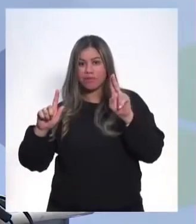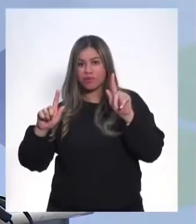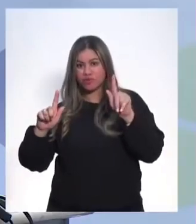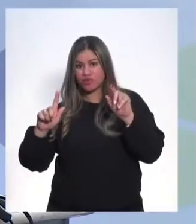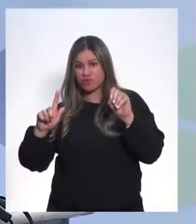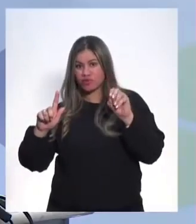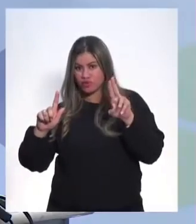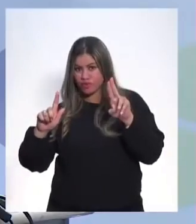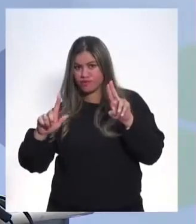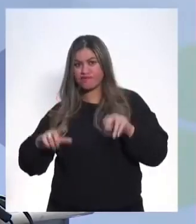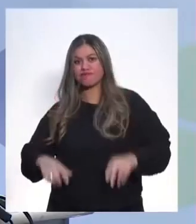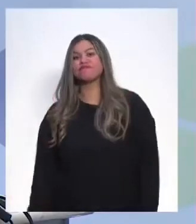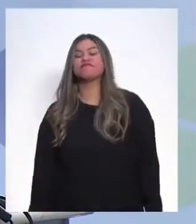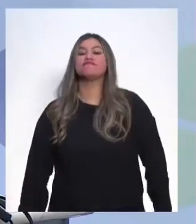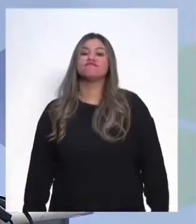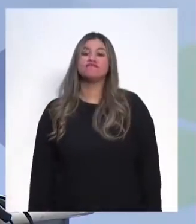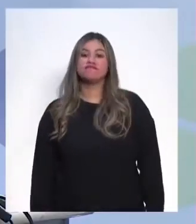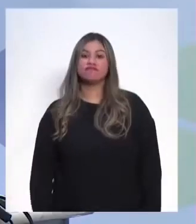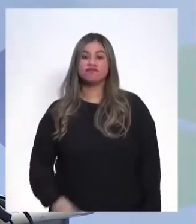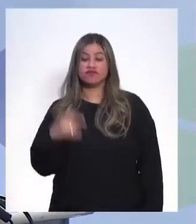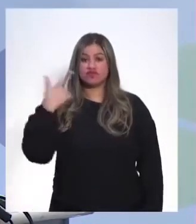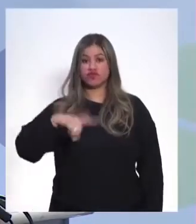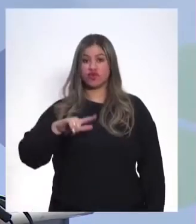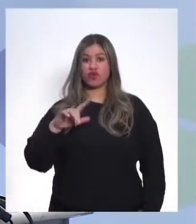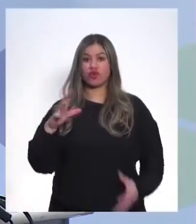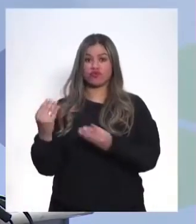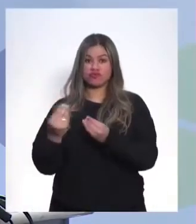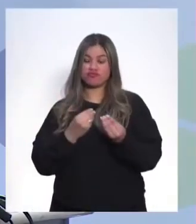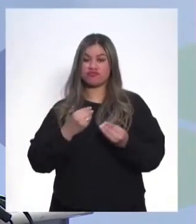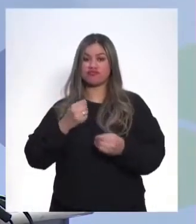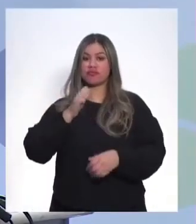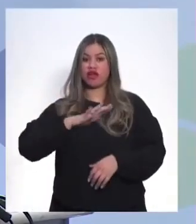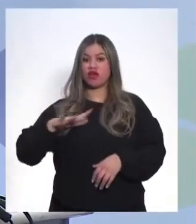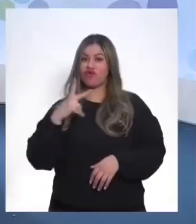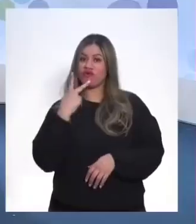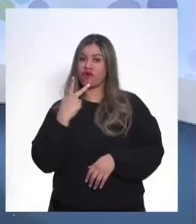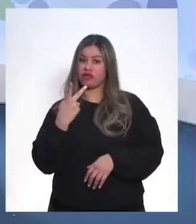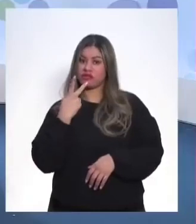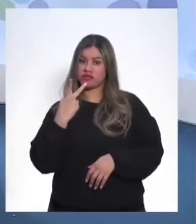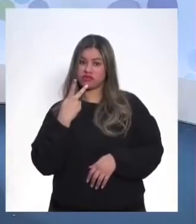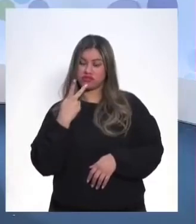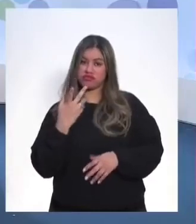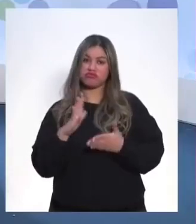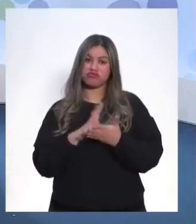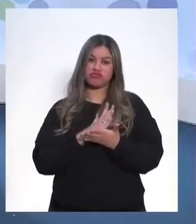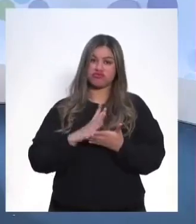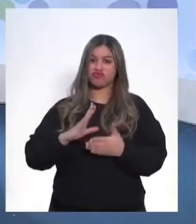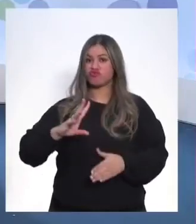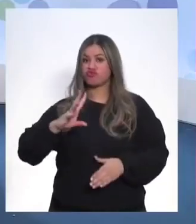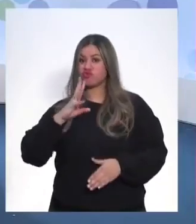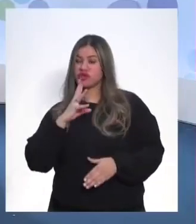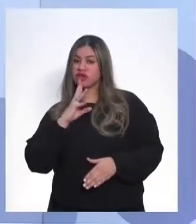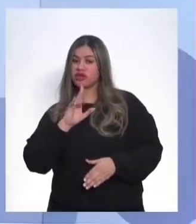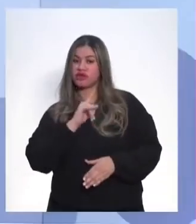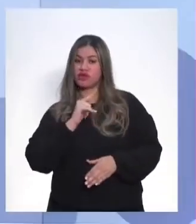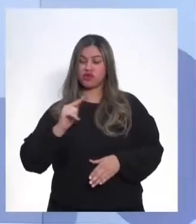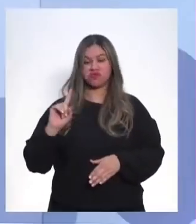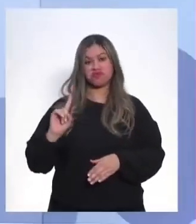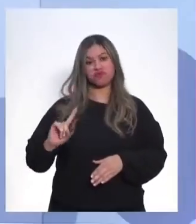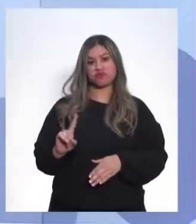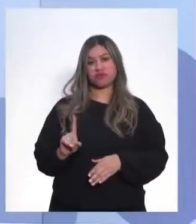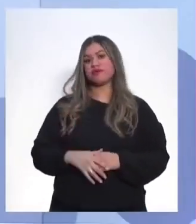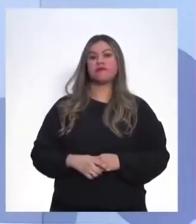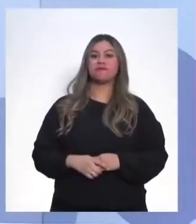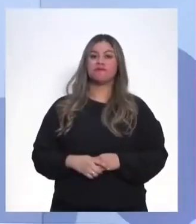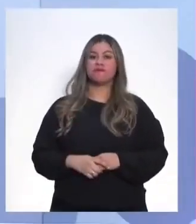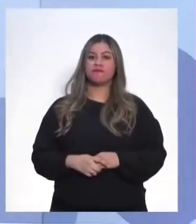sim. Quer mais? Aí tem alguns alunos participando, falando que conhecem algumas palavras, outras não. Guri é o